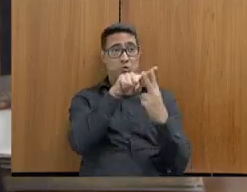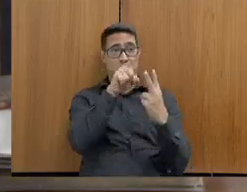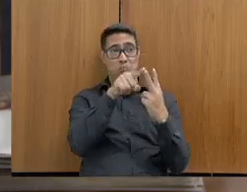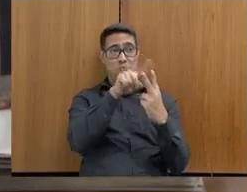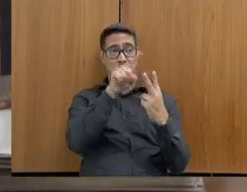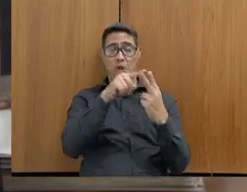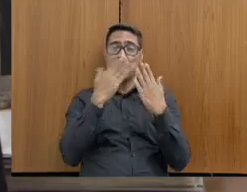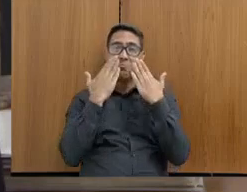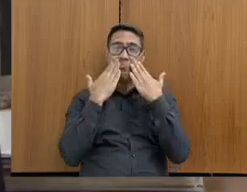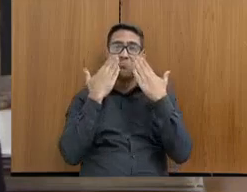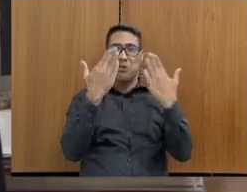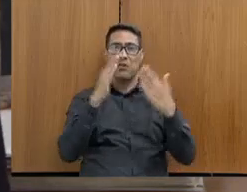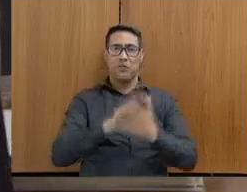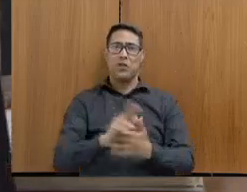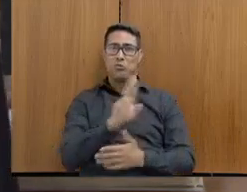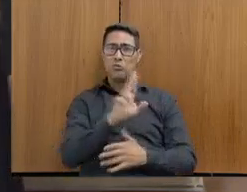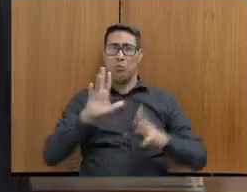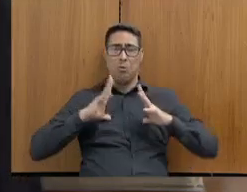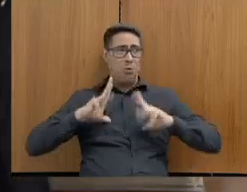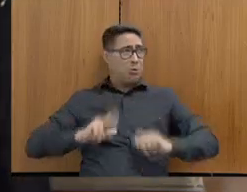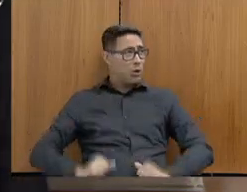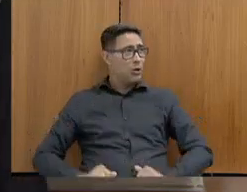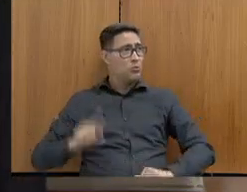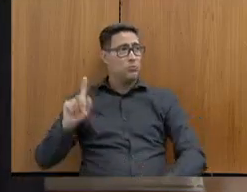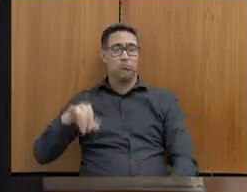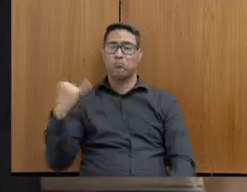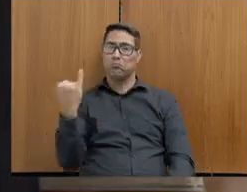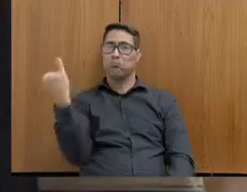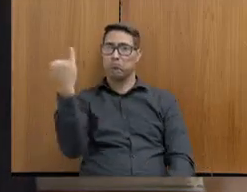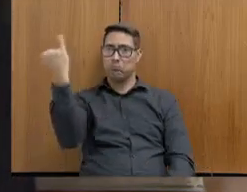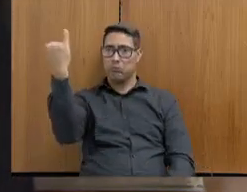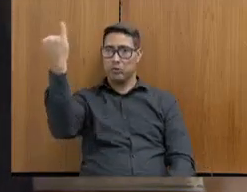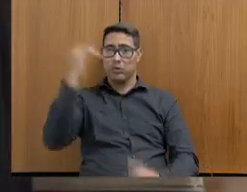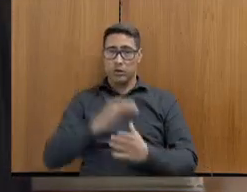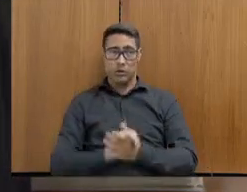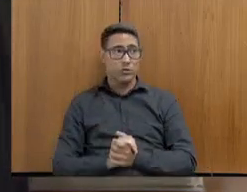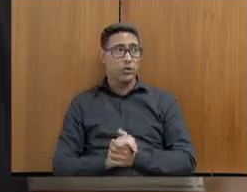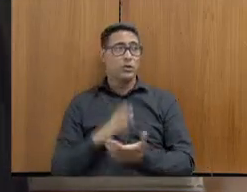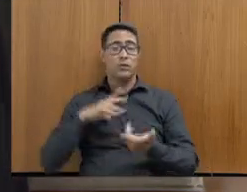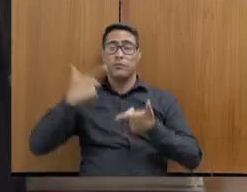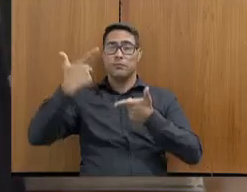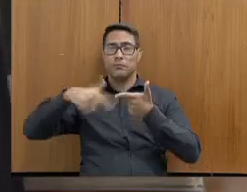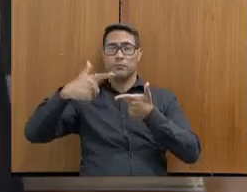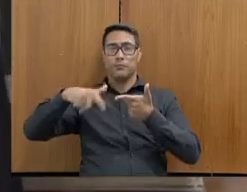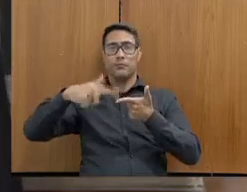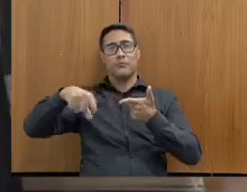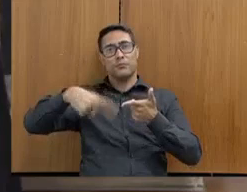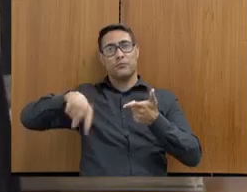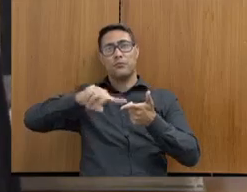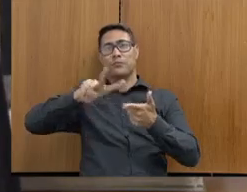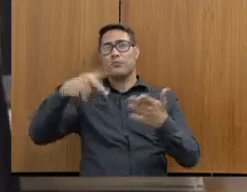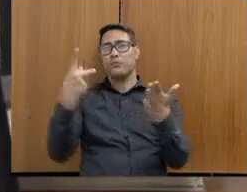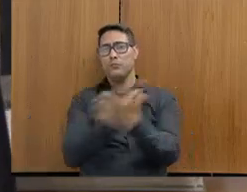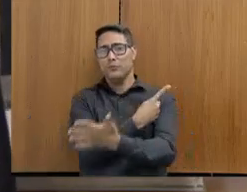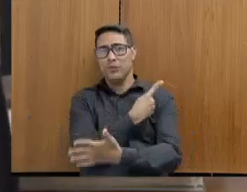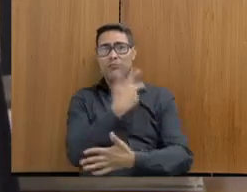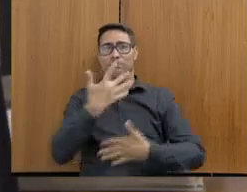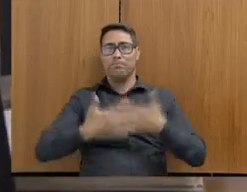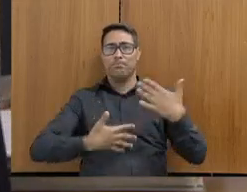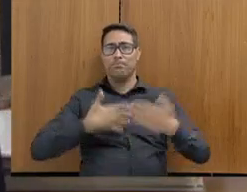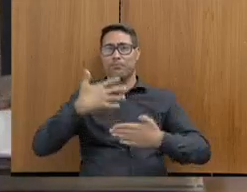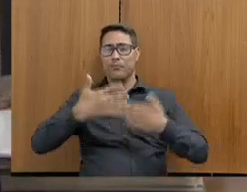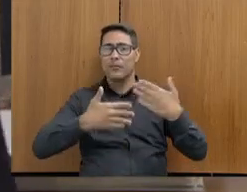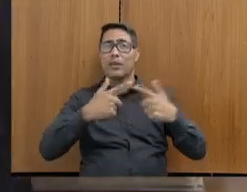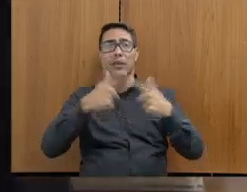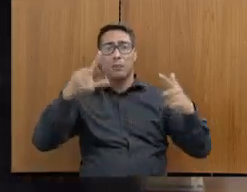de fibra de nome limpo né é muito importante e os problemas serão acontecerão estão acontecendo mas